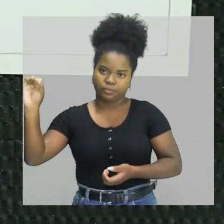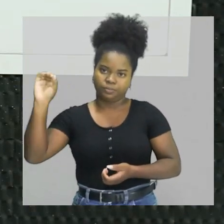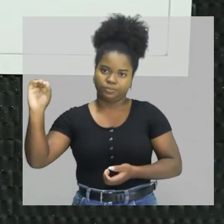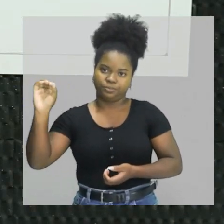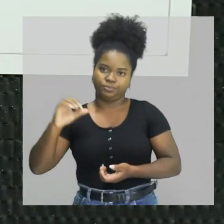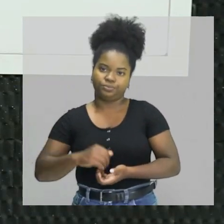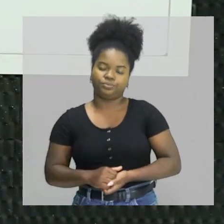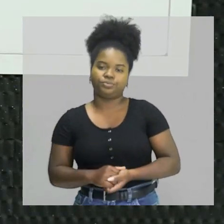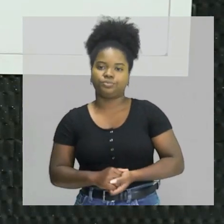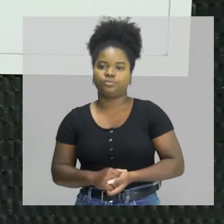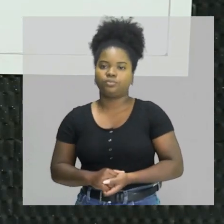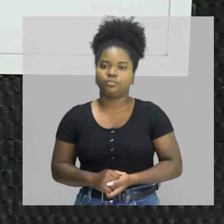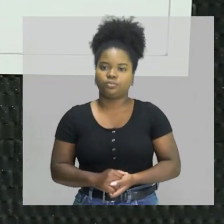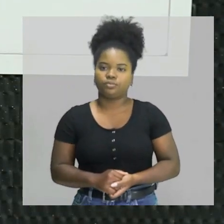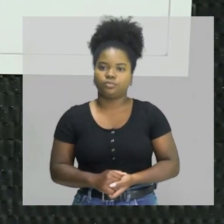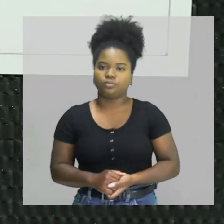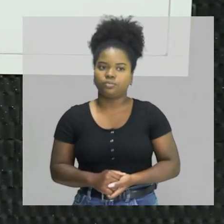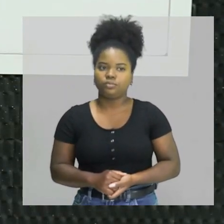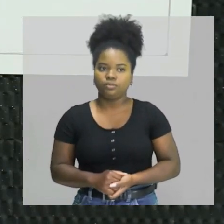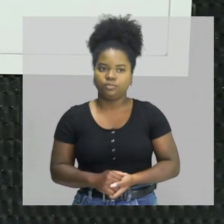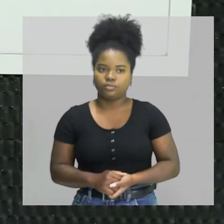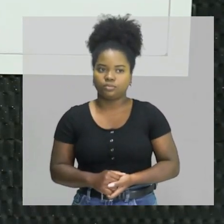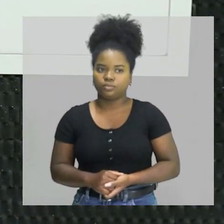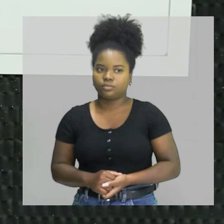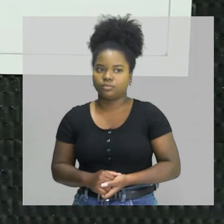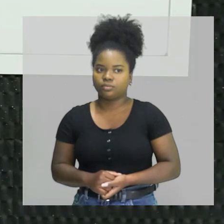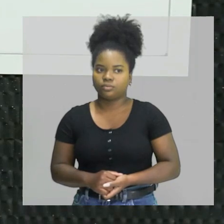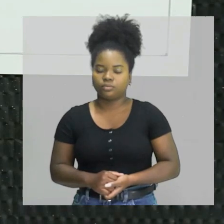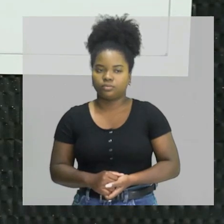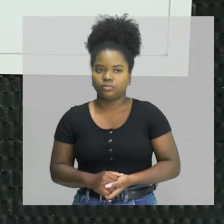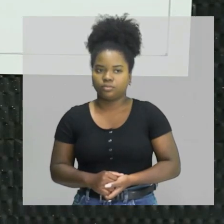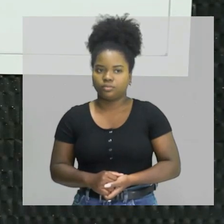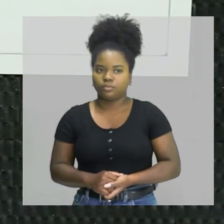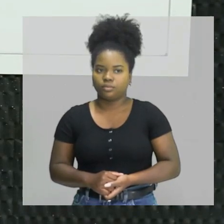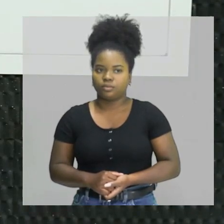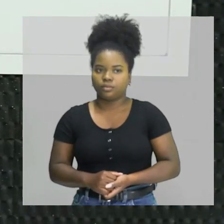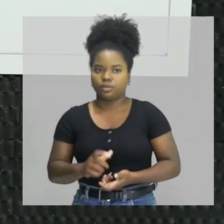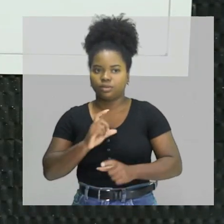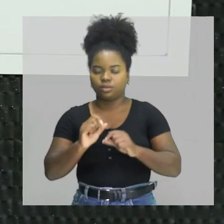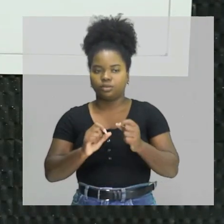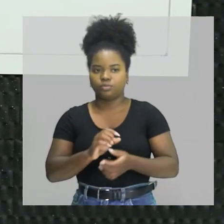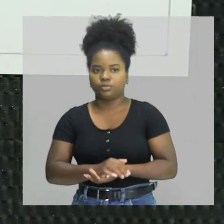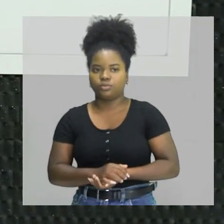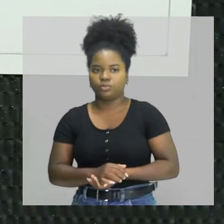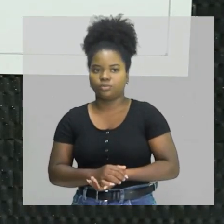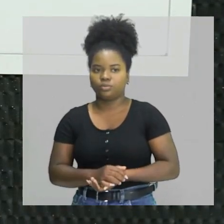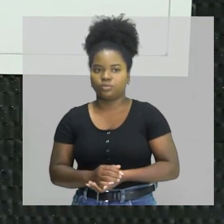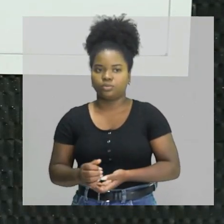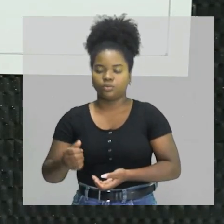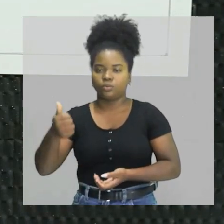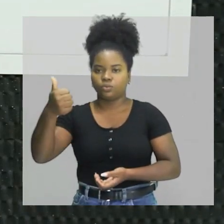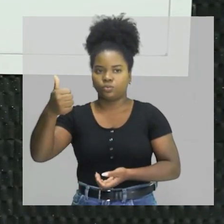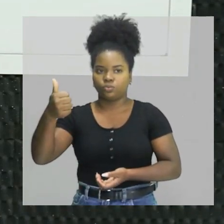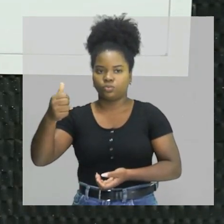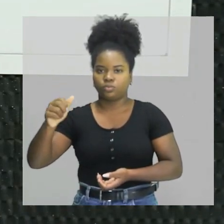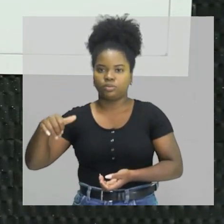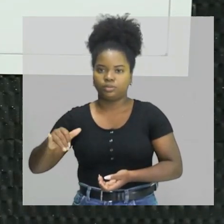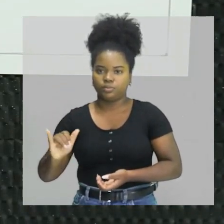Ó. Seno vai ser igual o cateto oposto, que é 1, sobre a hipotenusa, que é